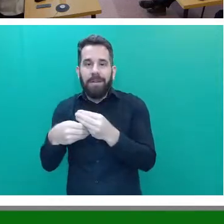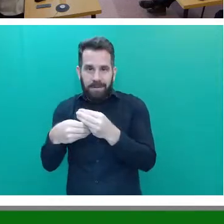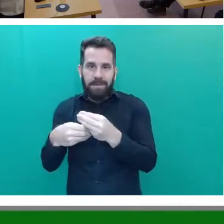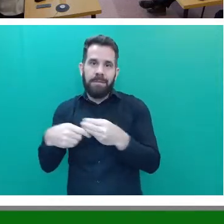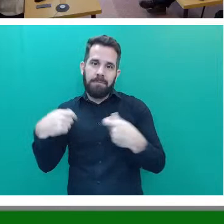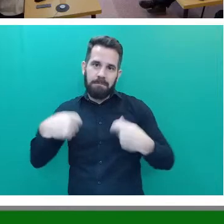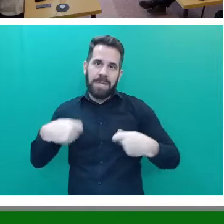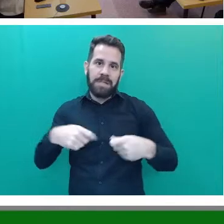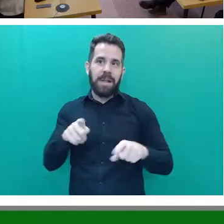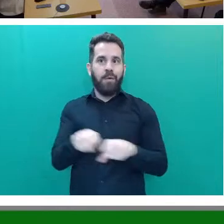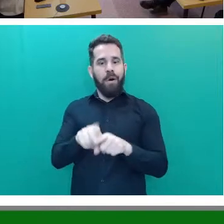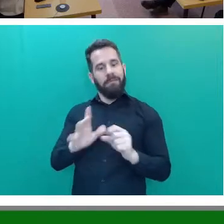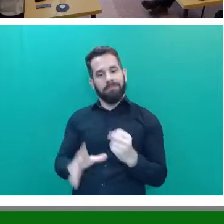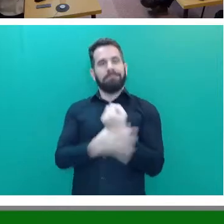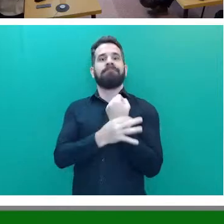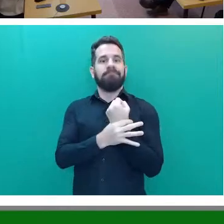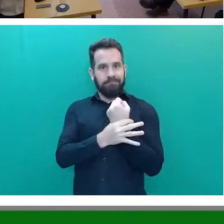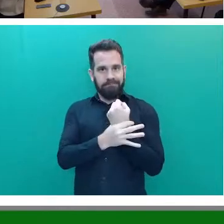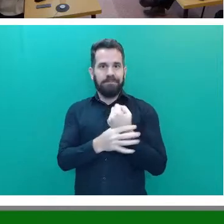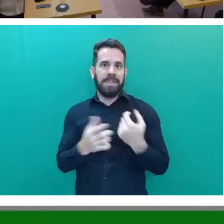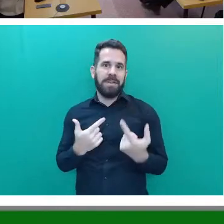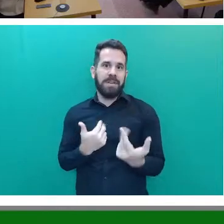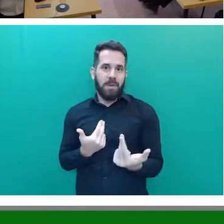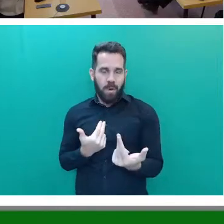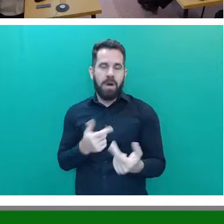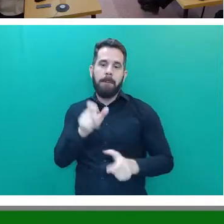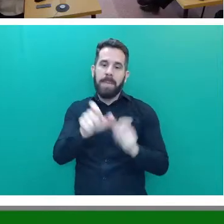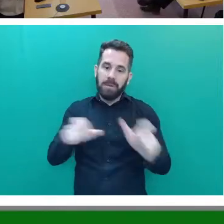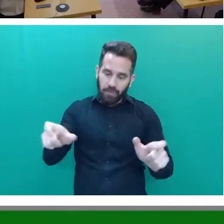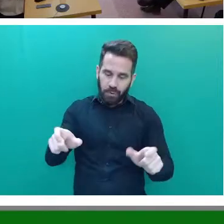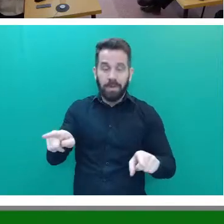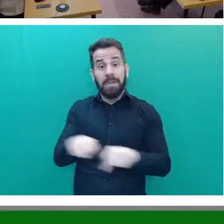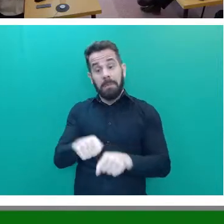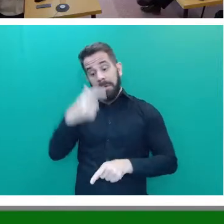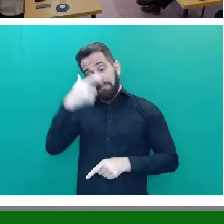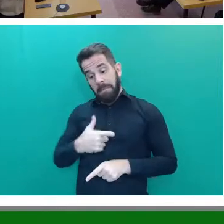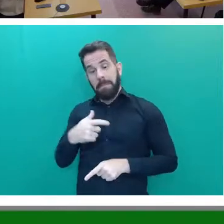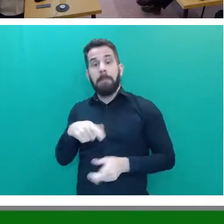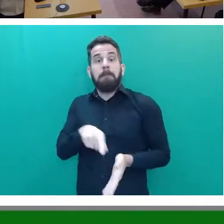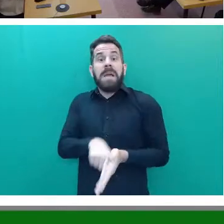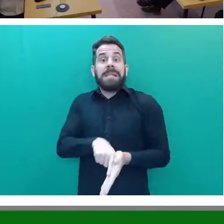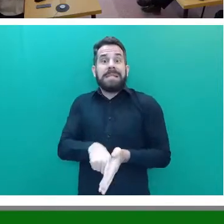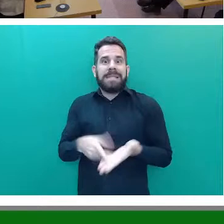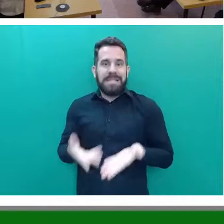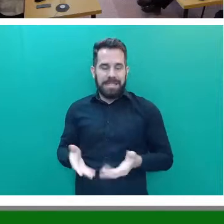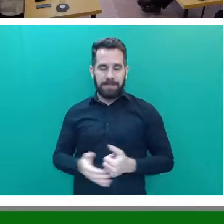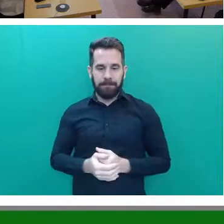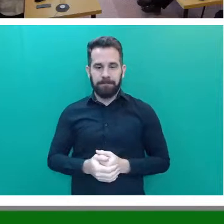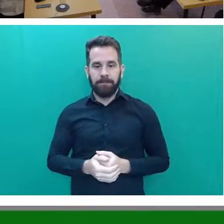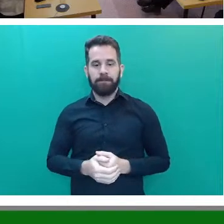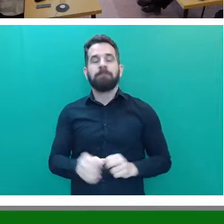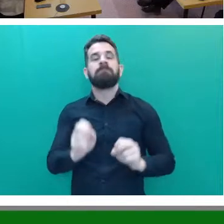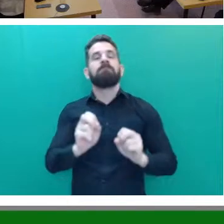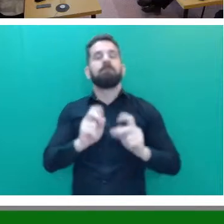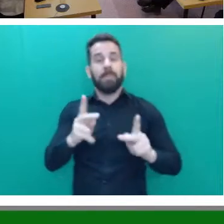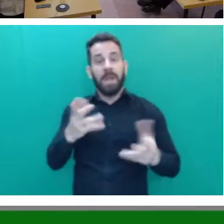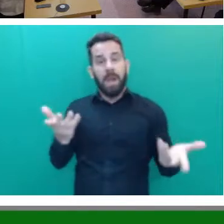uma complementação nessa página. E aí eu vou realmente para o comentário da sua tese. Tá bom?